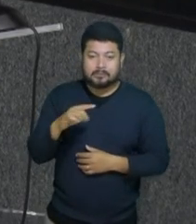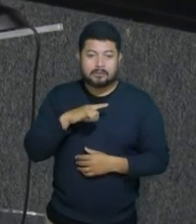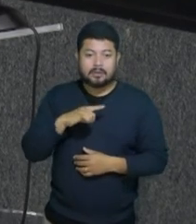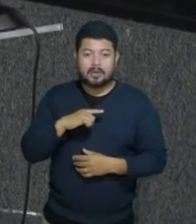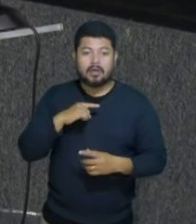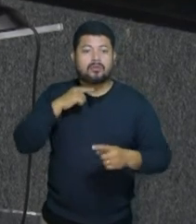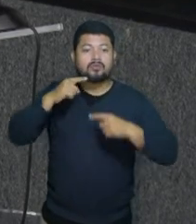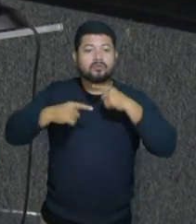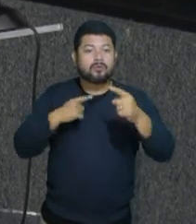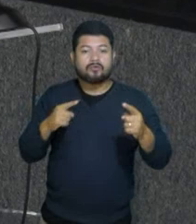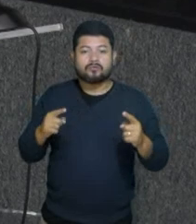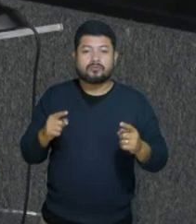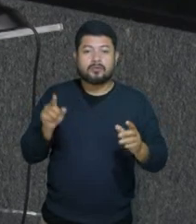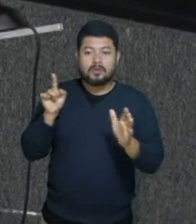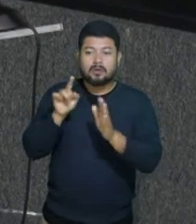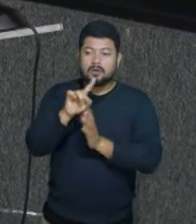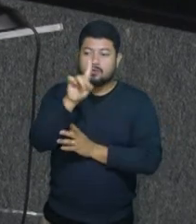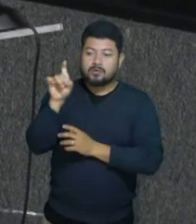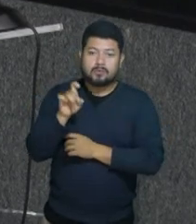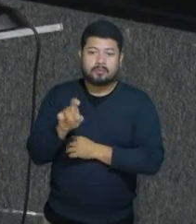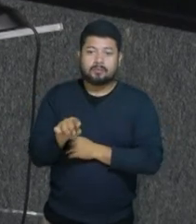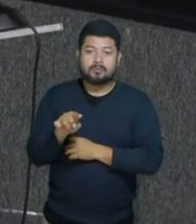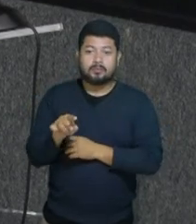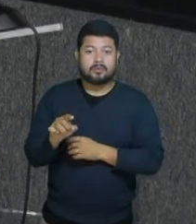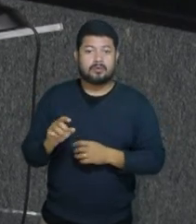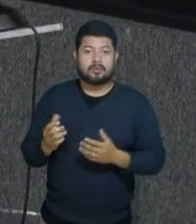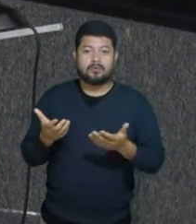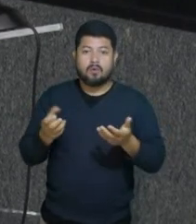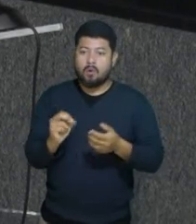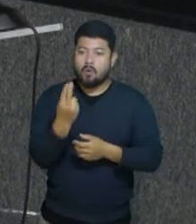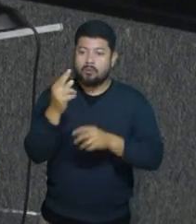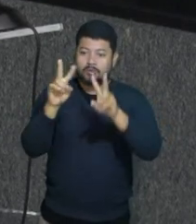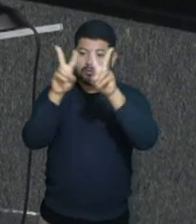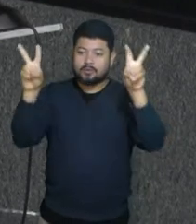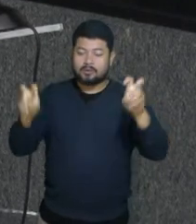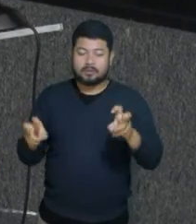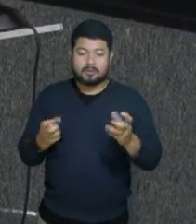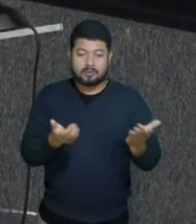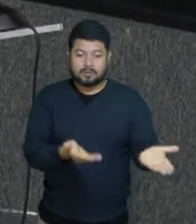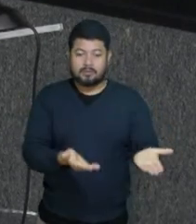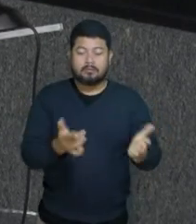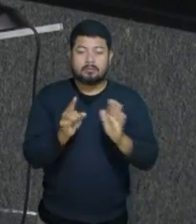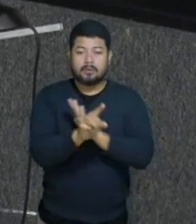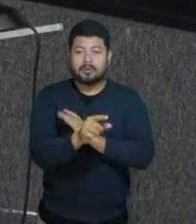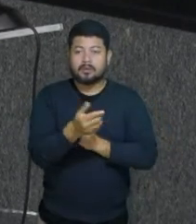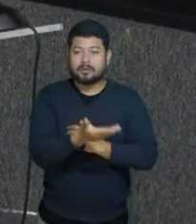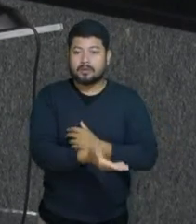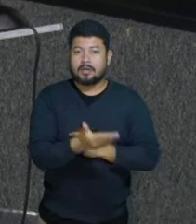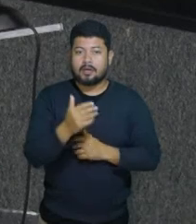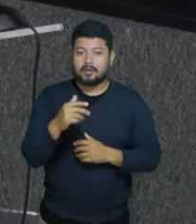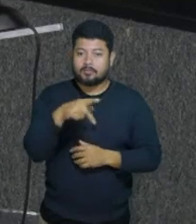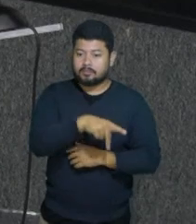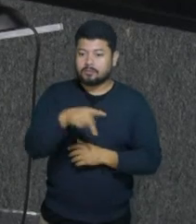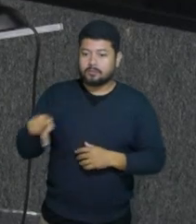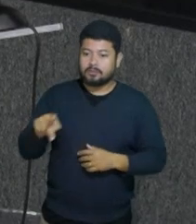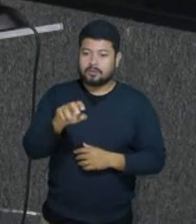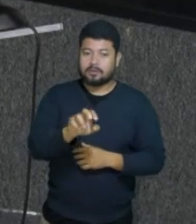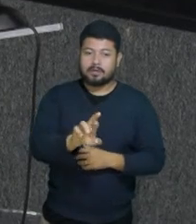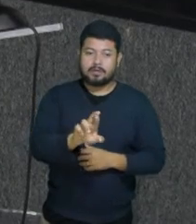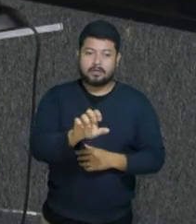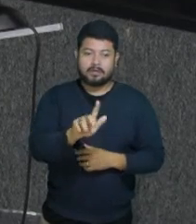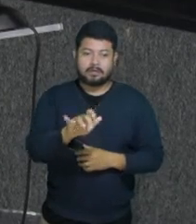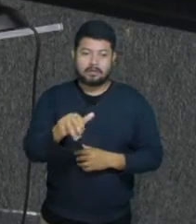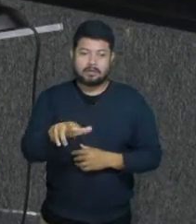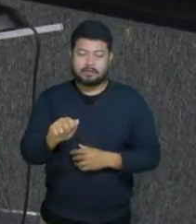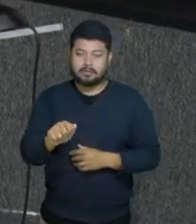se tem algum problematizar para trazer questões para a professora Regina. Tá, eu vou começar daqui para